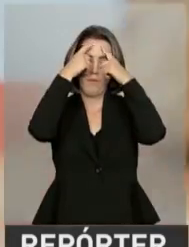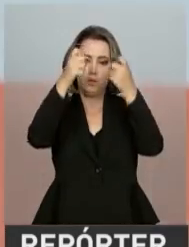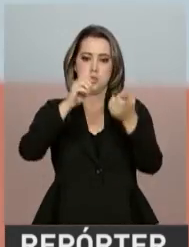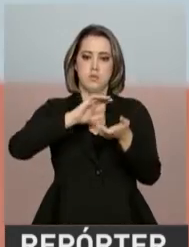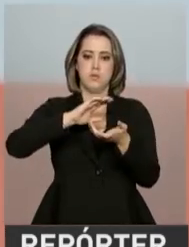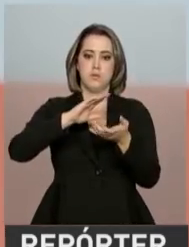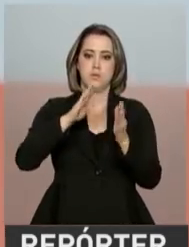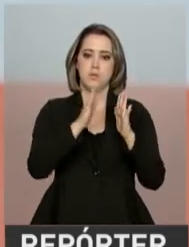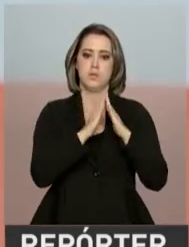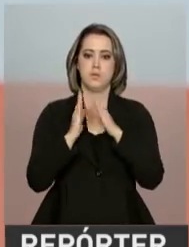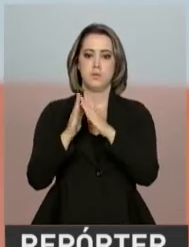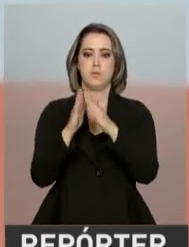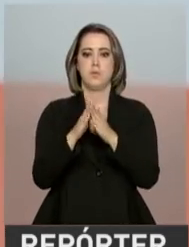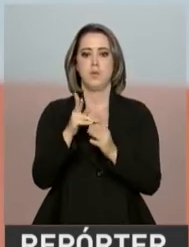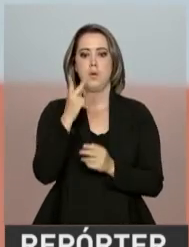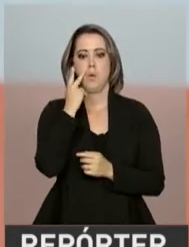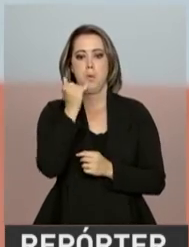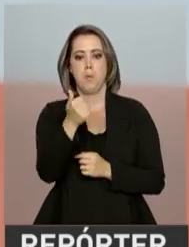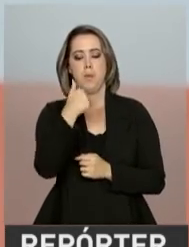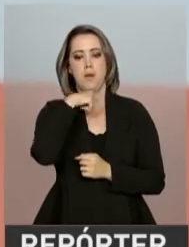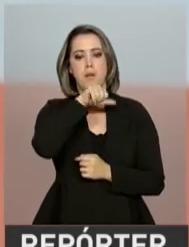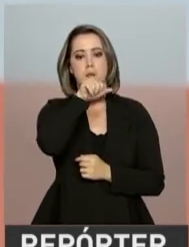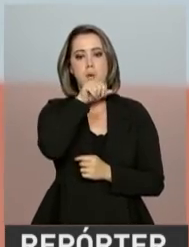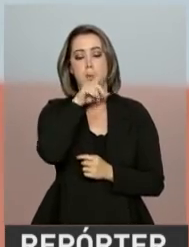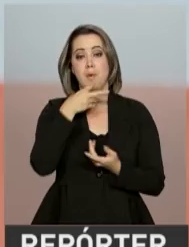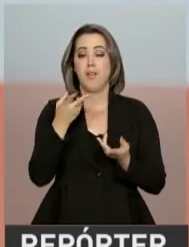o pai ou mãe